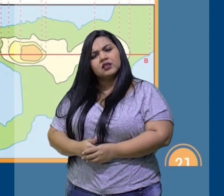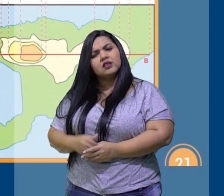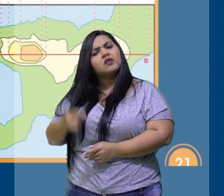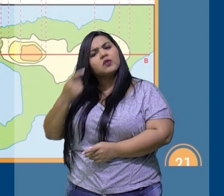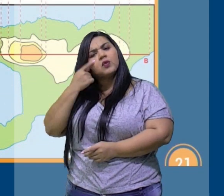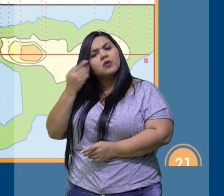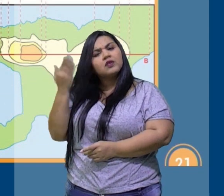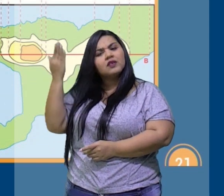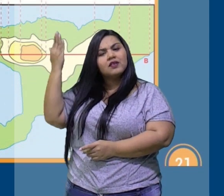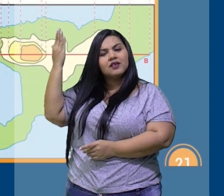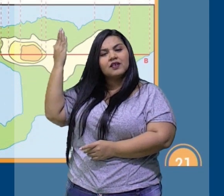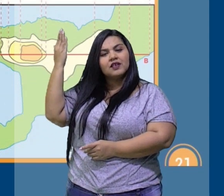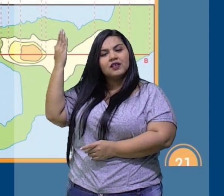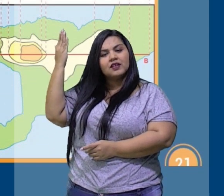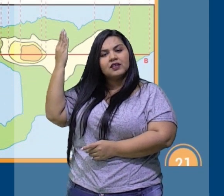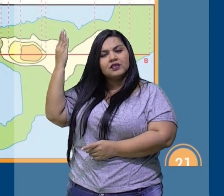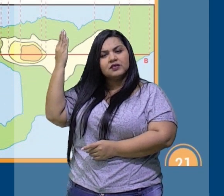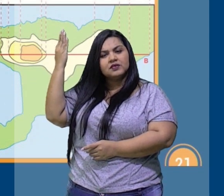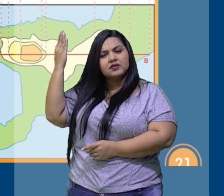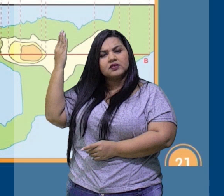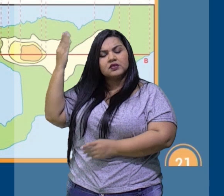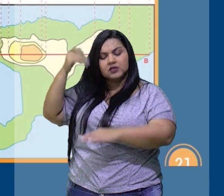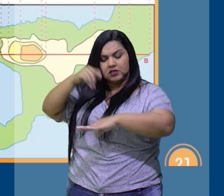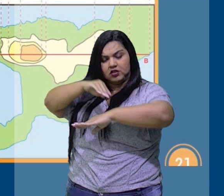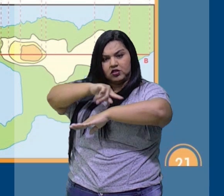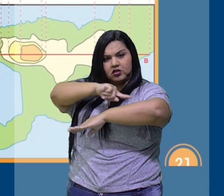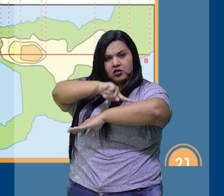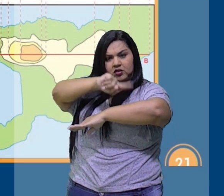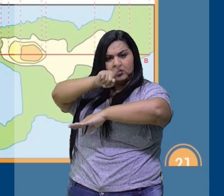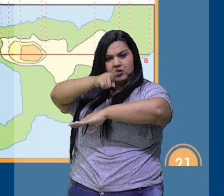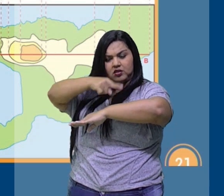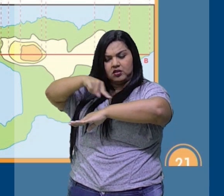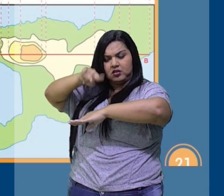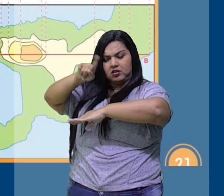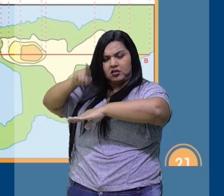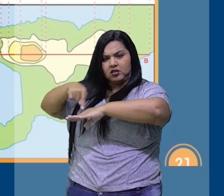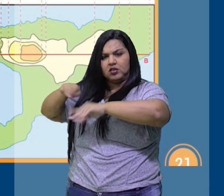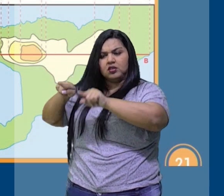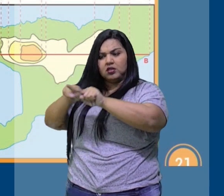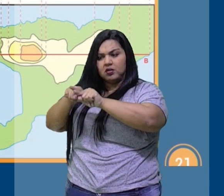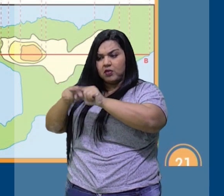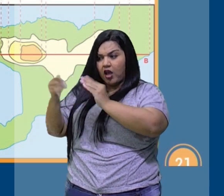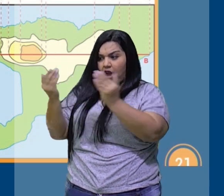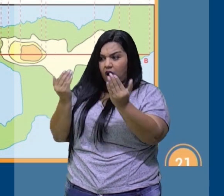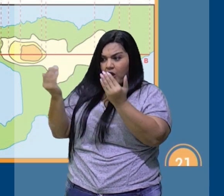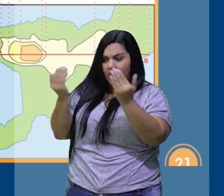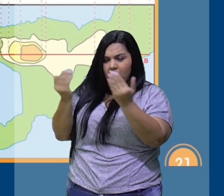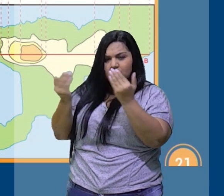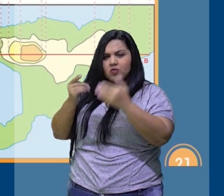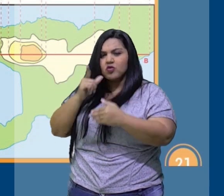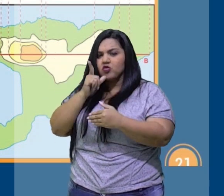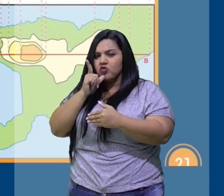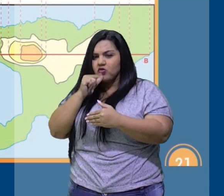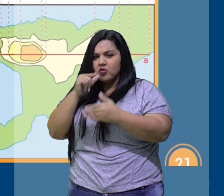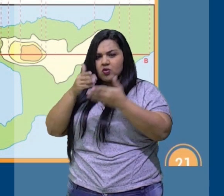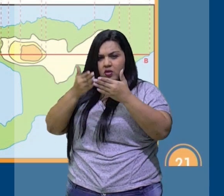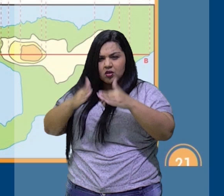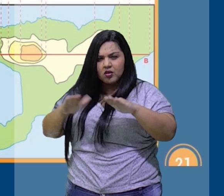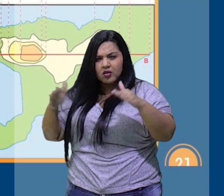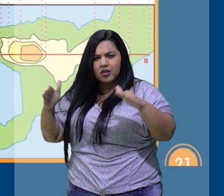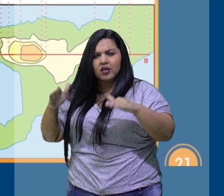a representação gráfica que é a distância com relação ao nível do mar, né. Então, a gente tem aqui mais ou